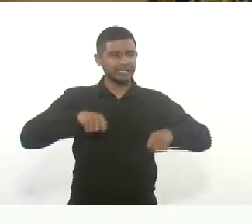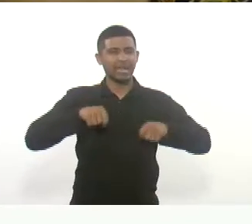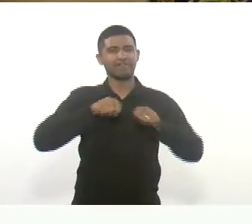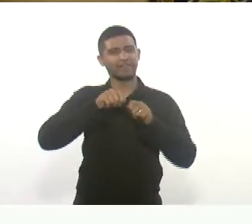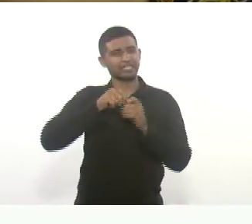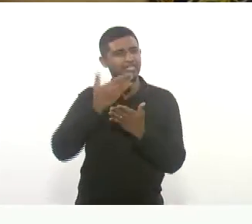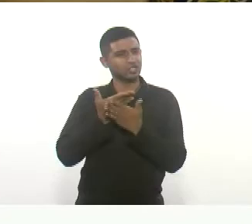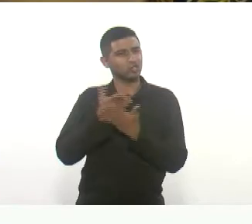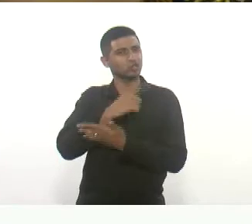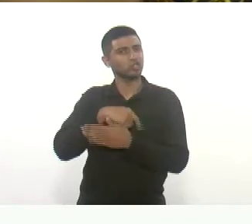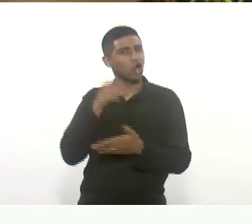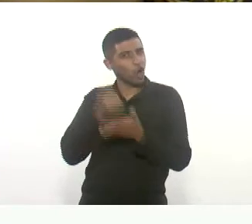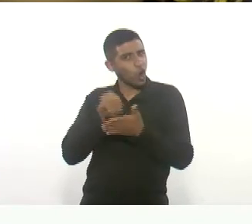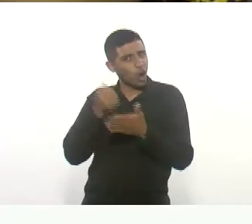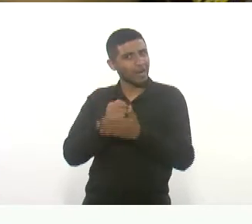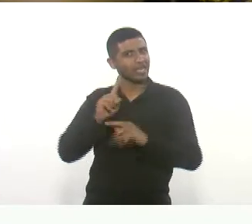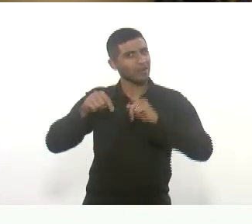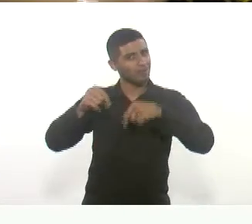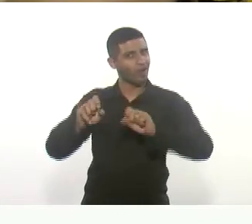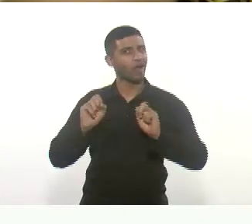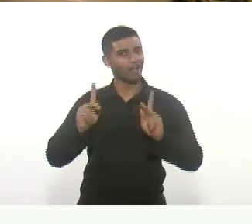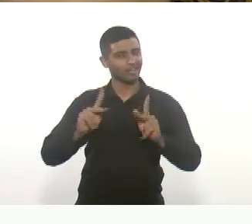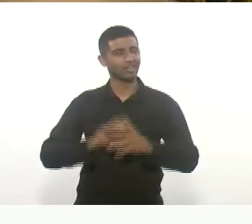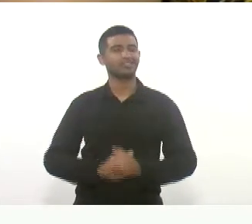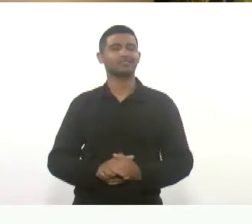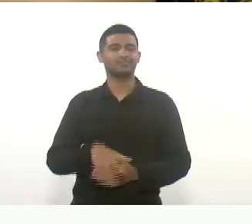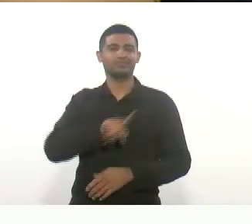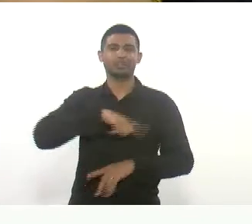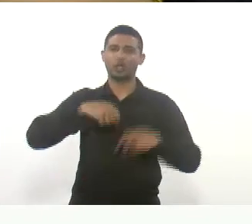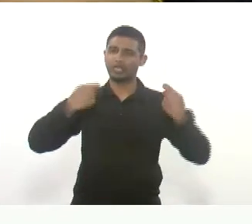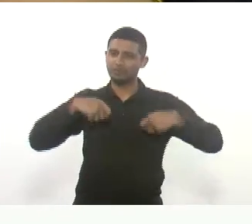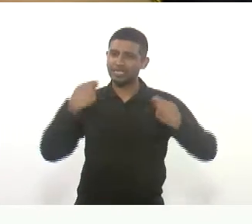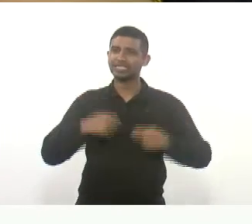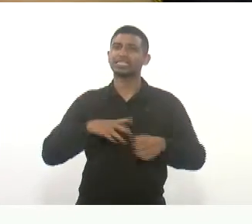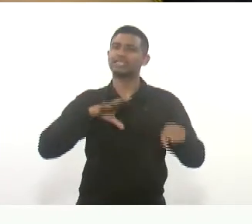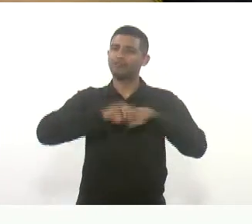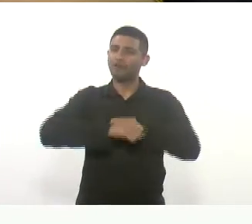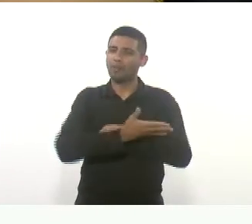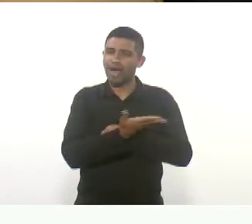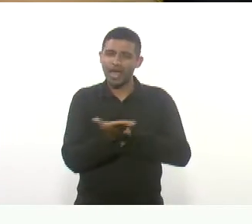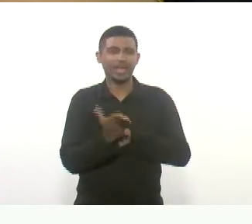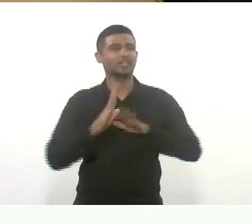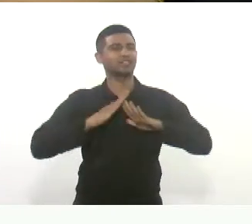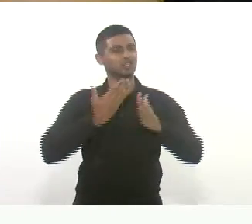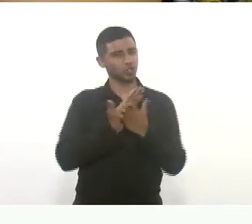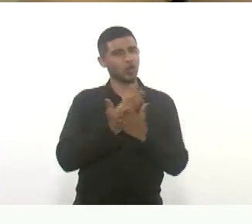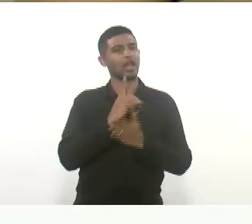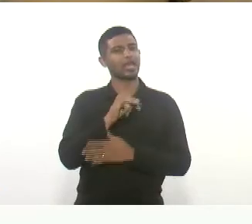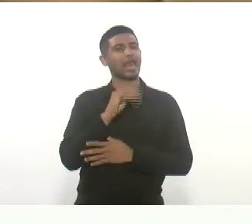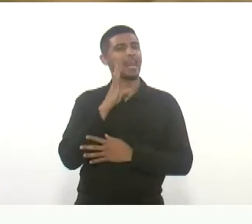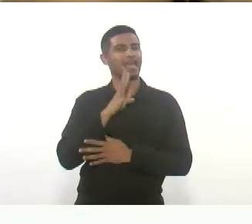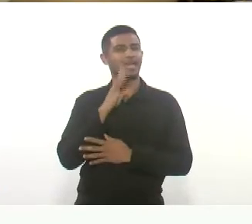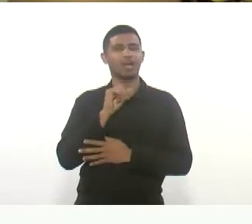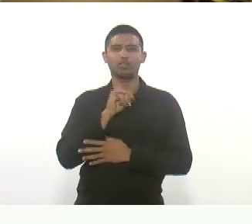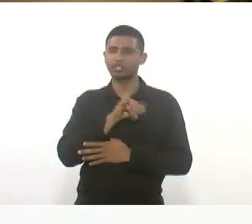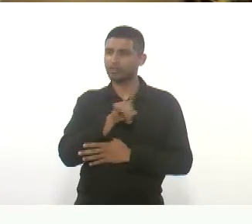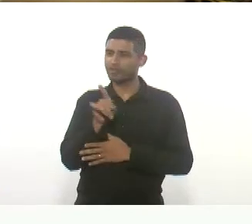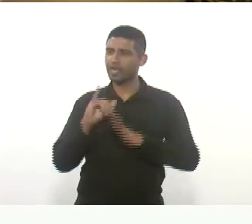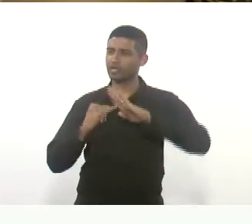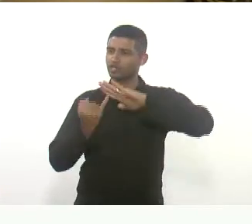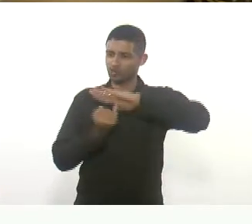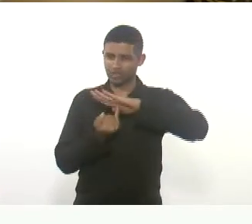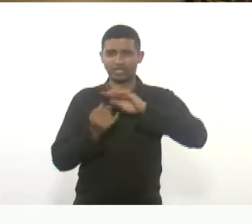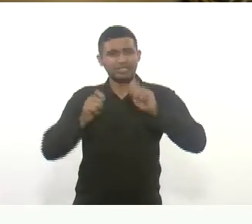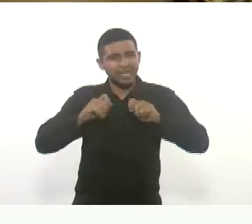E nós vamos cobrar esses estudos então, hein? Porque nós precisamos qualificar nossas discussões, e seria muito bacana se instituições como o SEIP